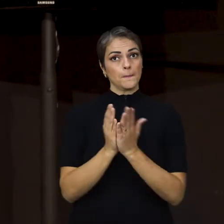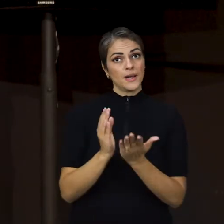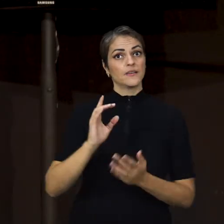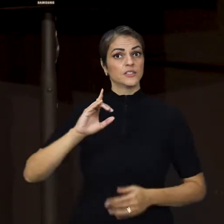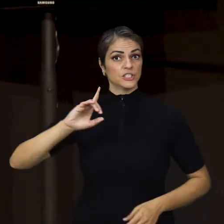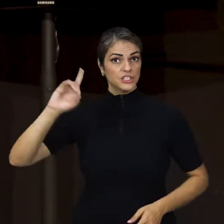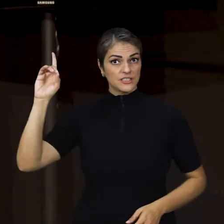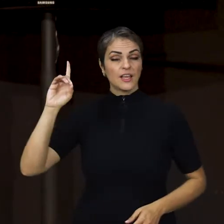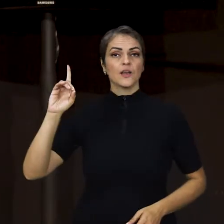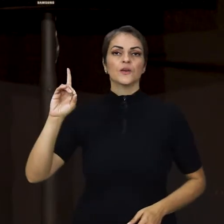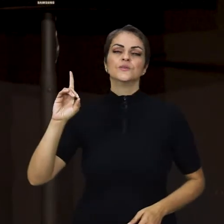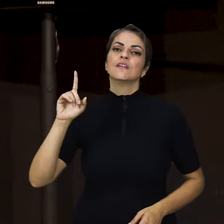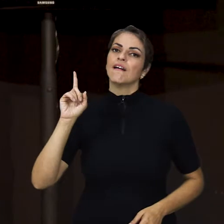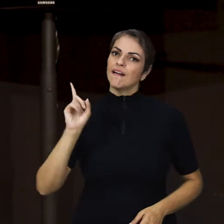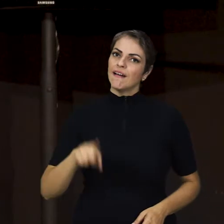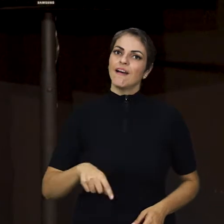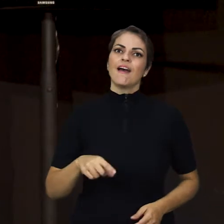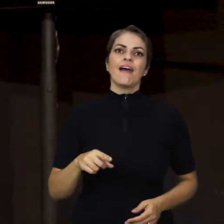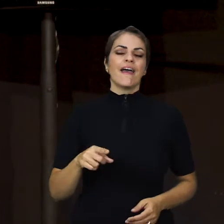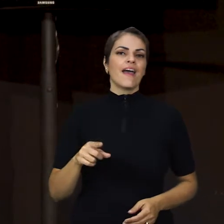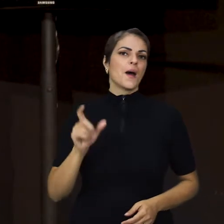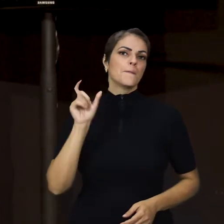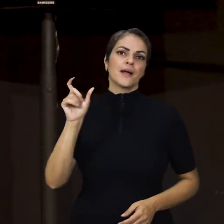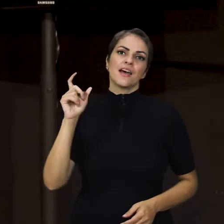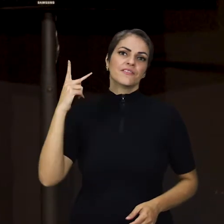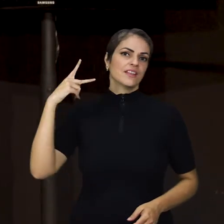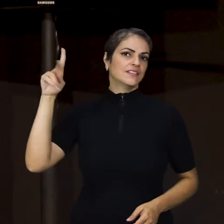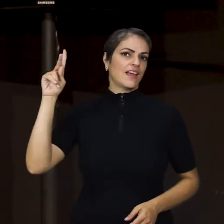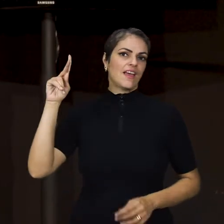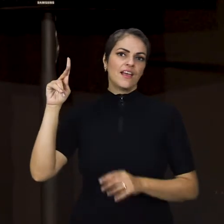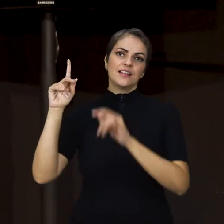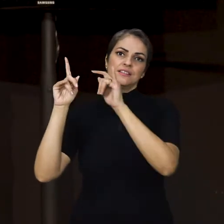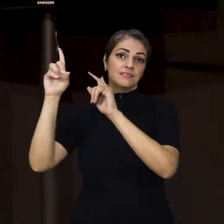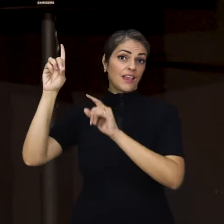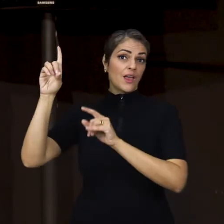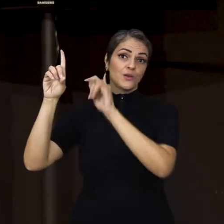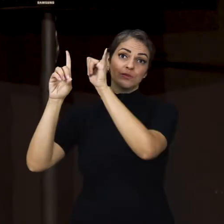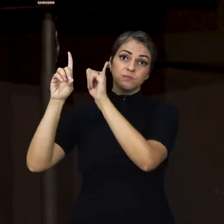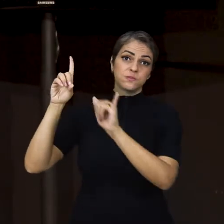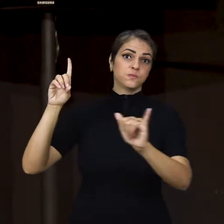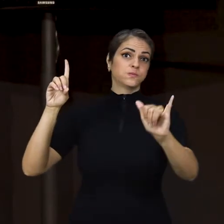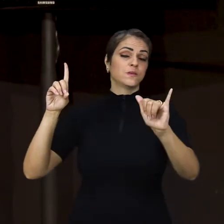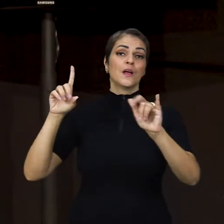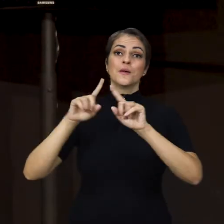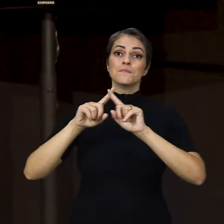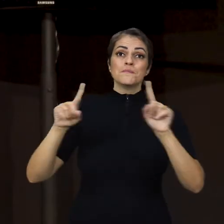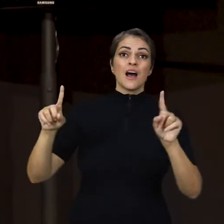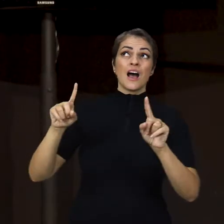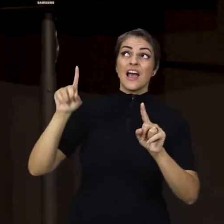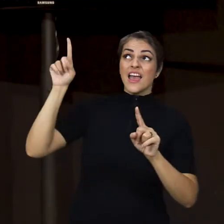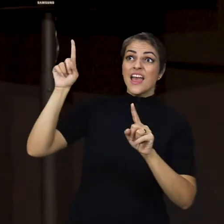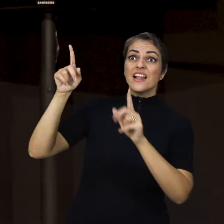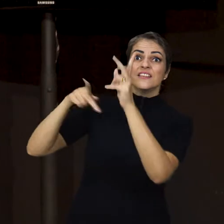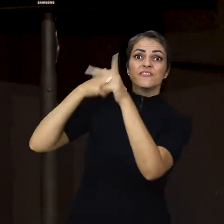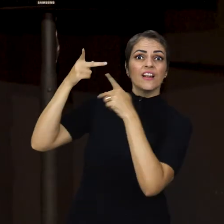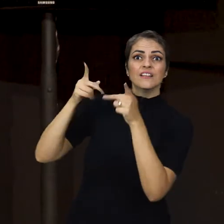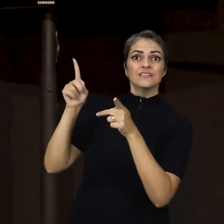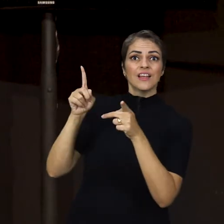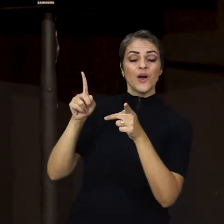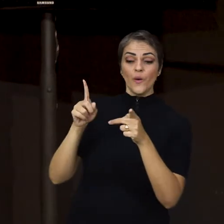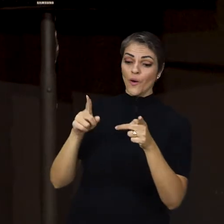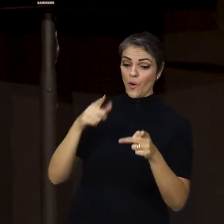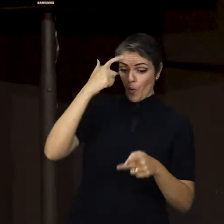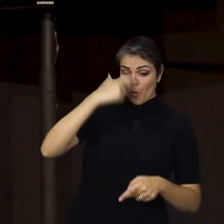Deus, que a Bíblia é a palavra de Deus apresentada em palavras humanas na história. E